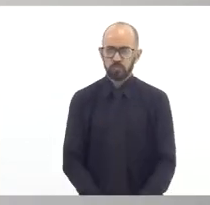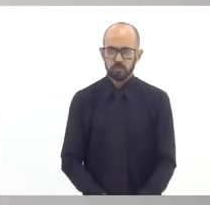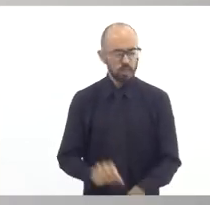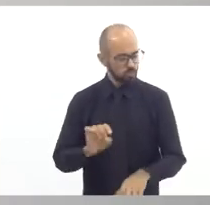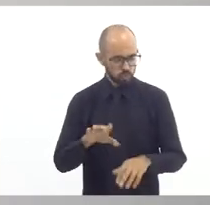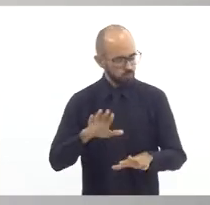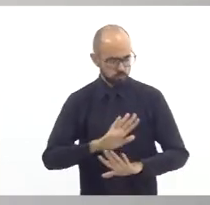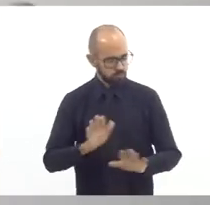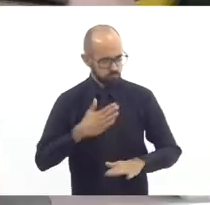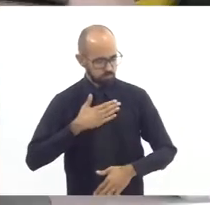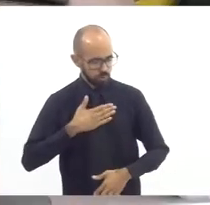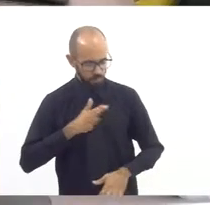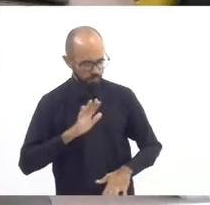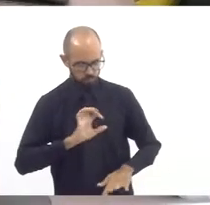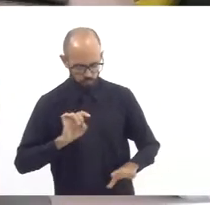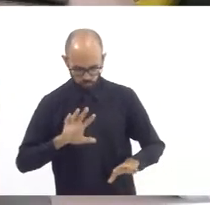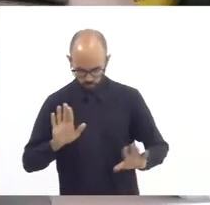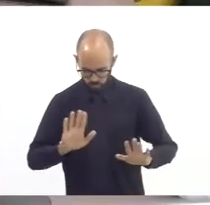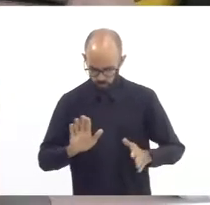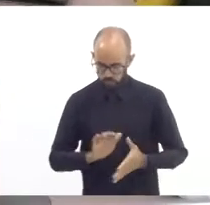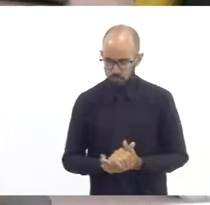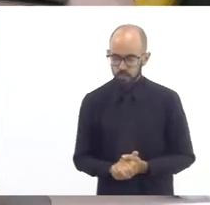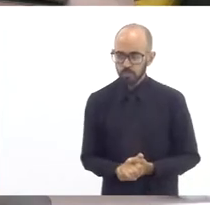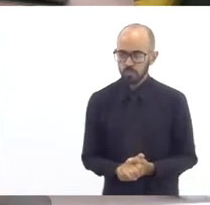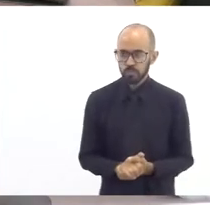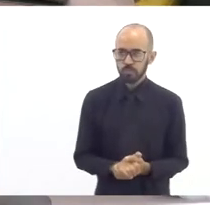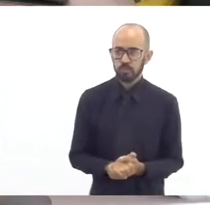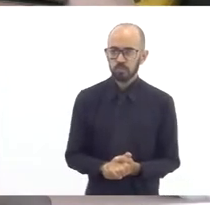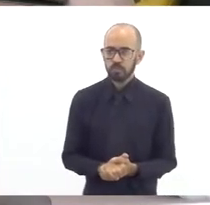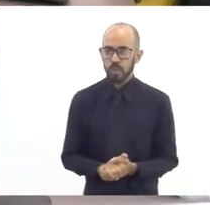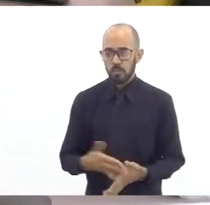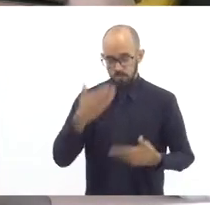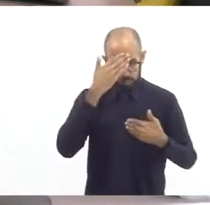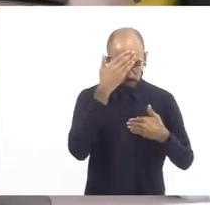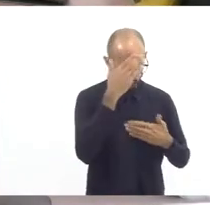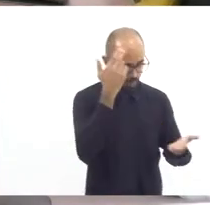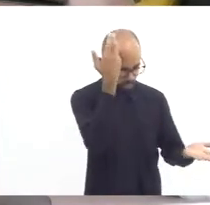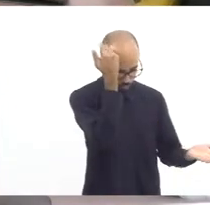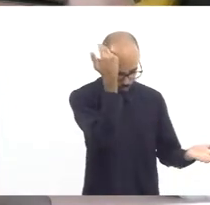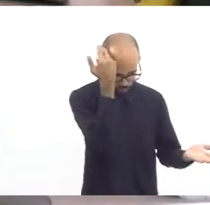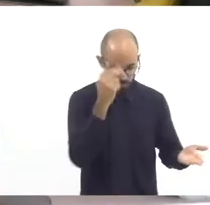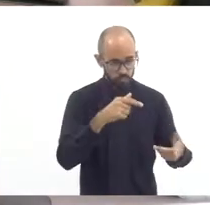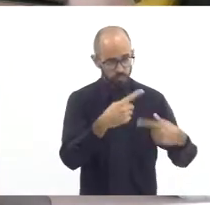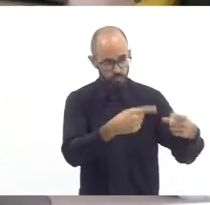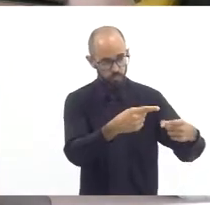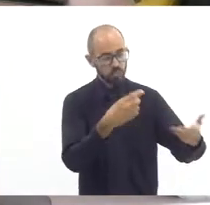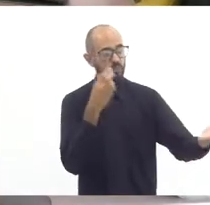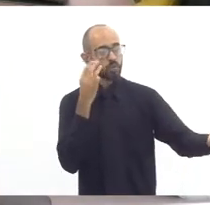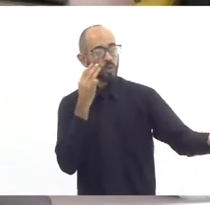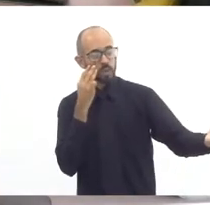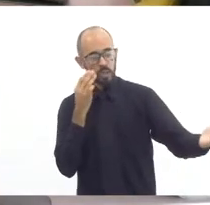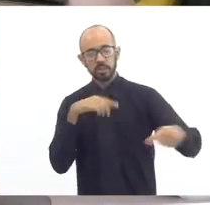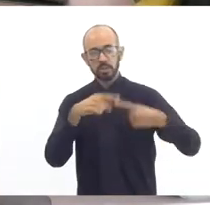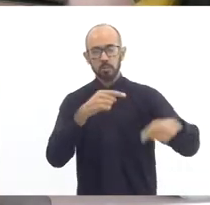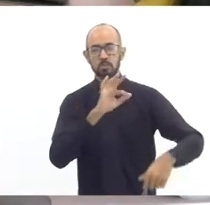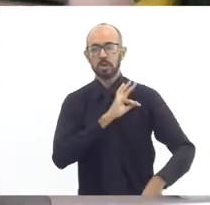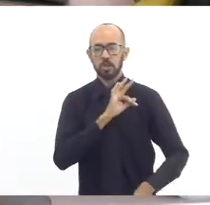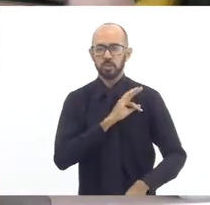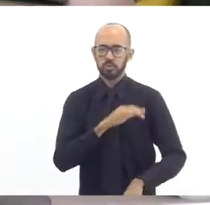aqui. Obrigado, deputado Leomar. Vou passar para o deputado Valdec, depois o deputado Spol, deputado Marta Rocha, ok?